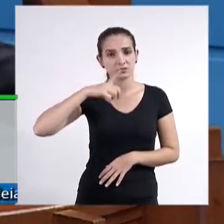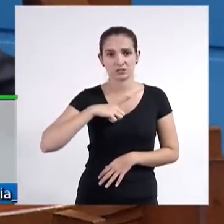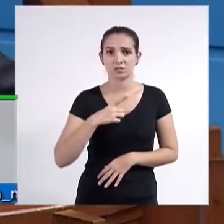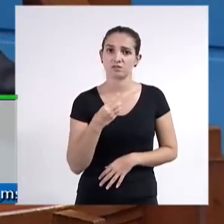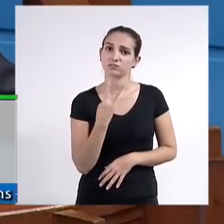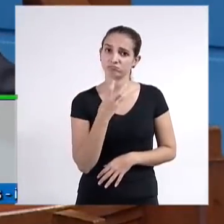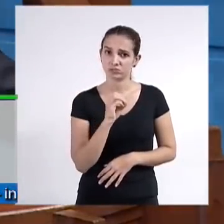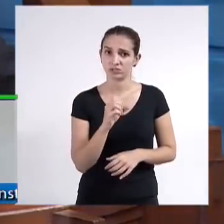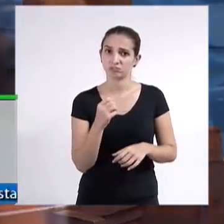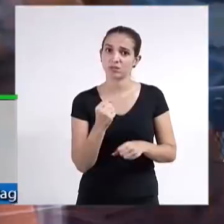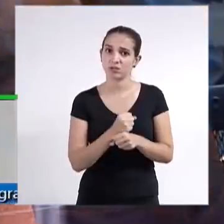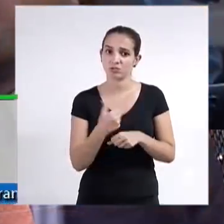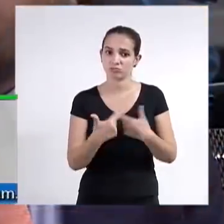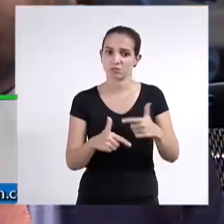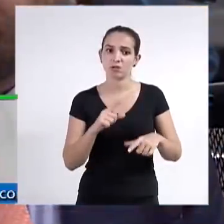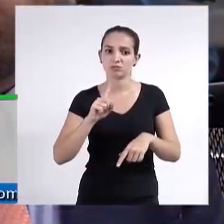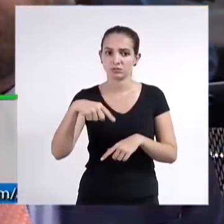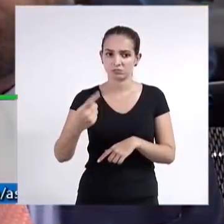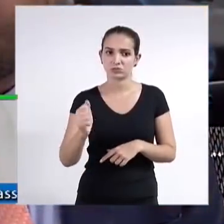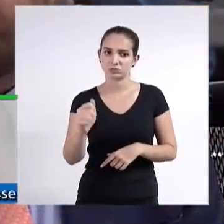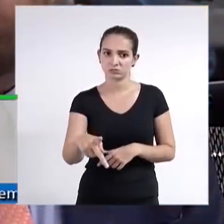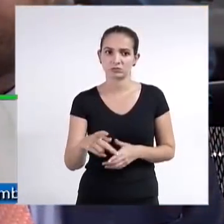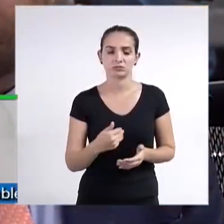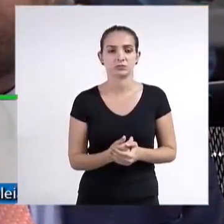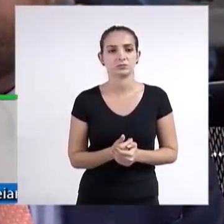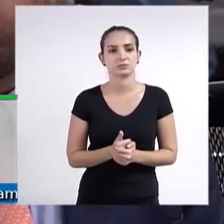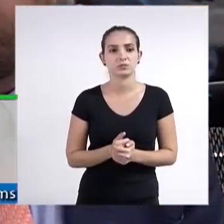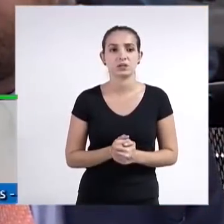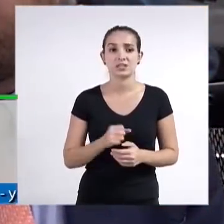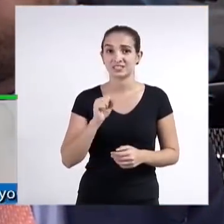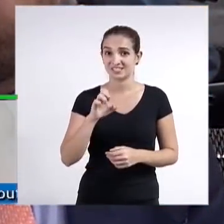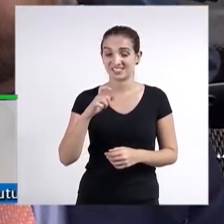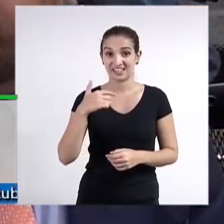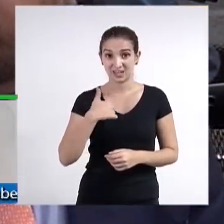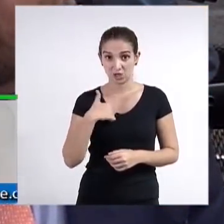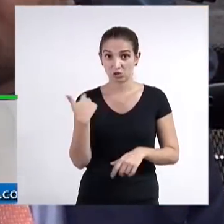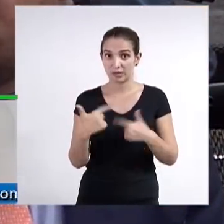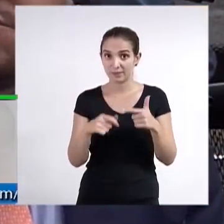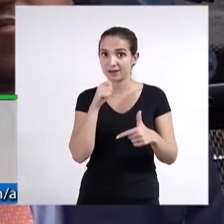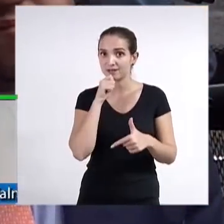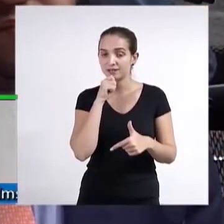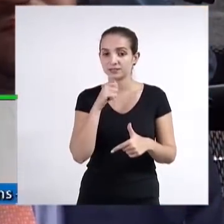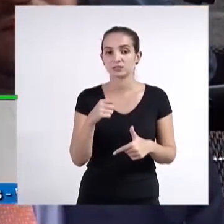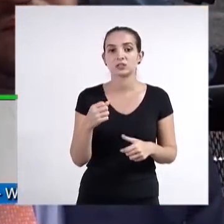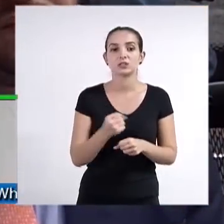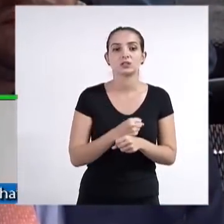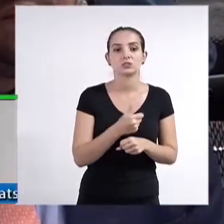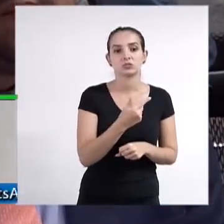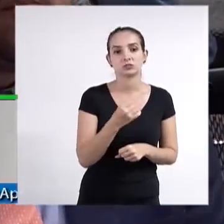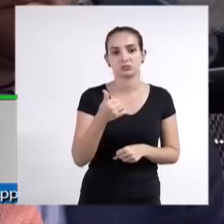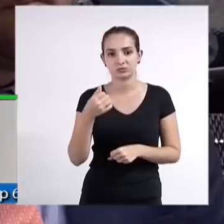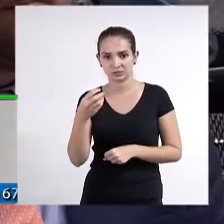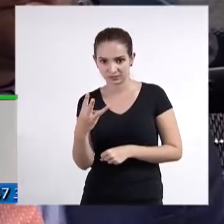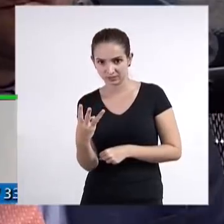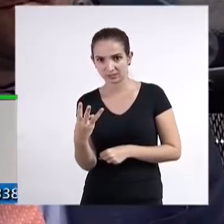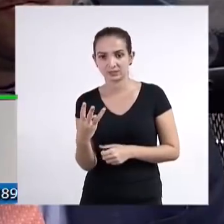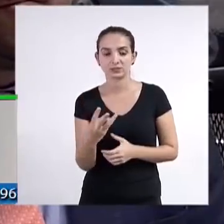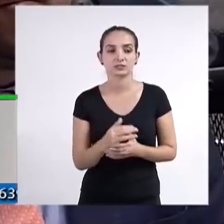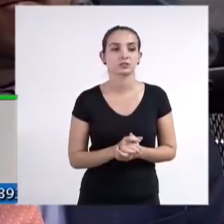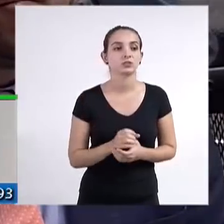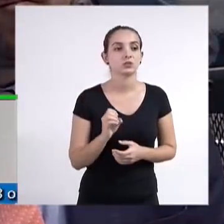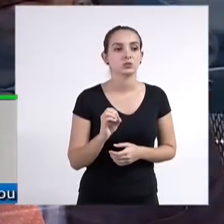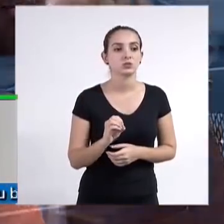se aposentou. Eu, se estivesse na ativa em 2013, com os 35, né, ou